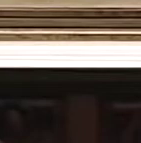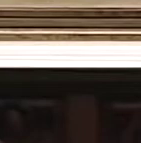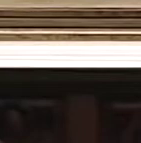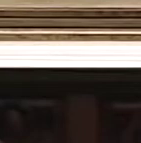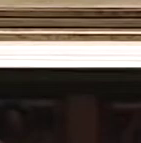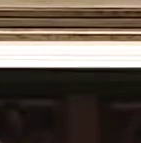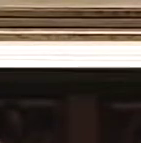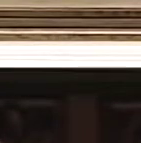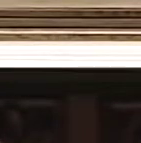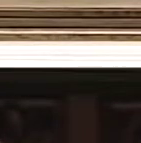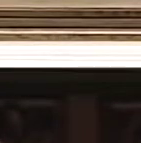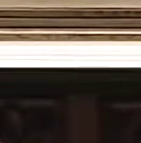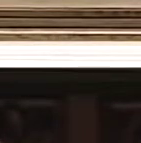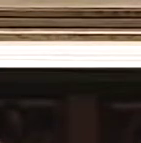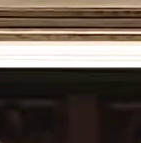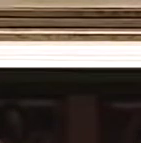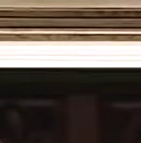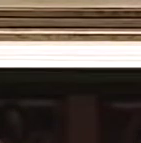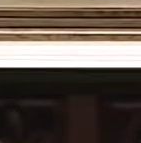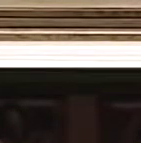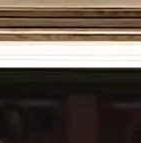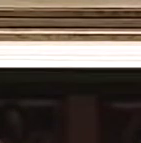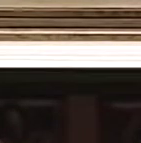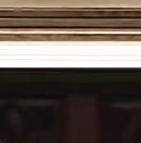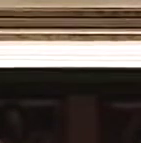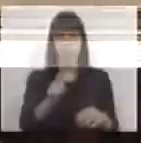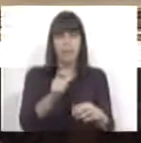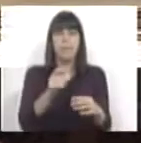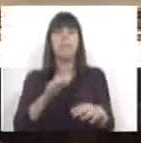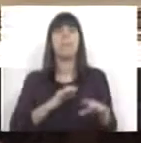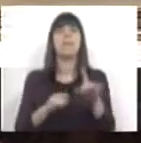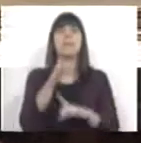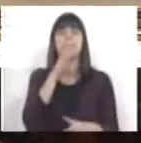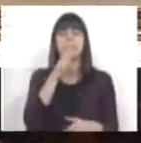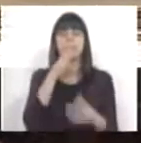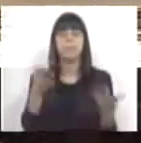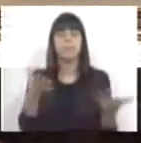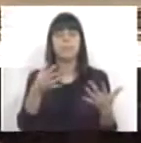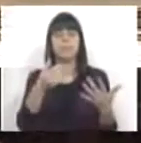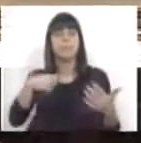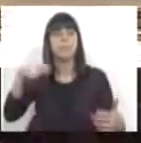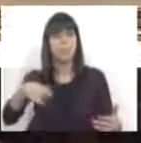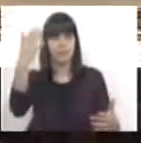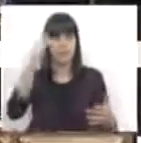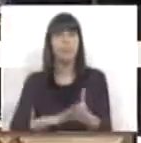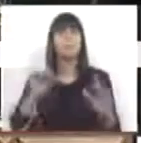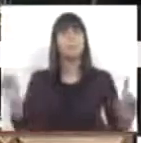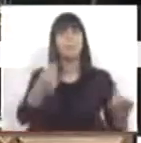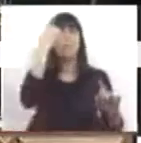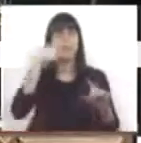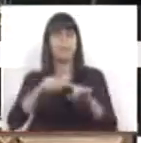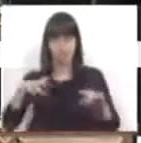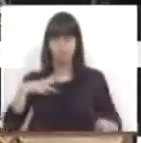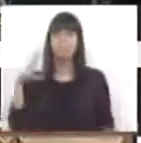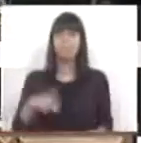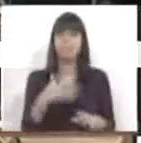Pela, através do Sr. Deputado Moisés Ferreira. Faz favor, Sr. Deputado. Sr. Presidente, senhoras e senhores deputados, pela primeira vez